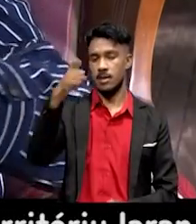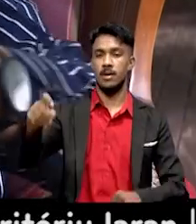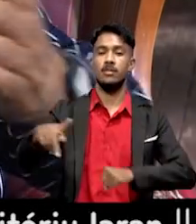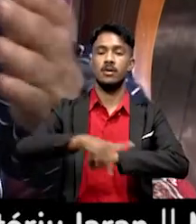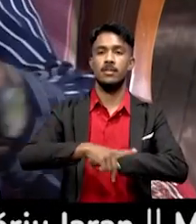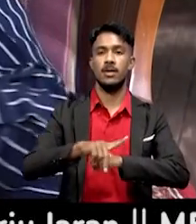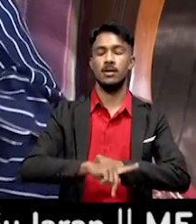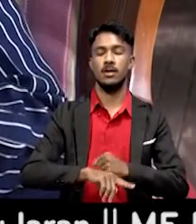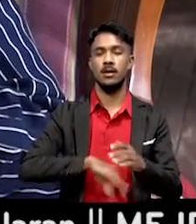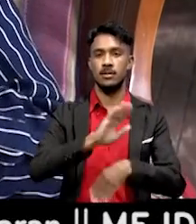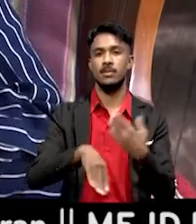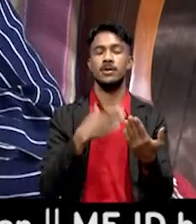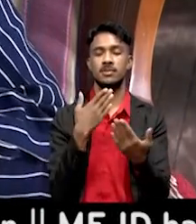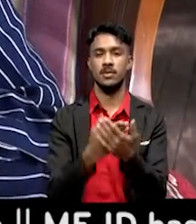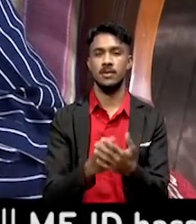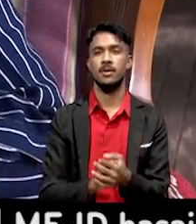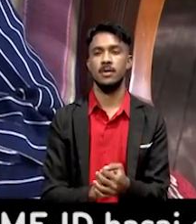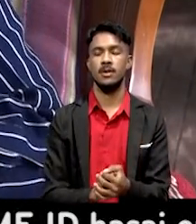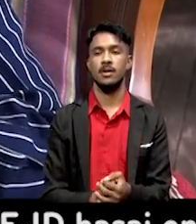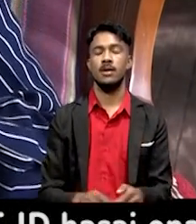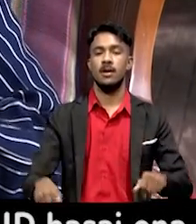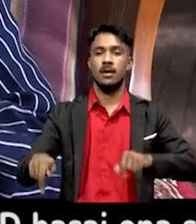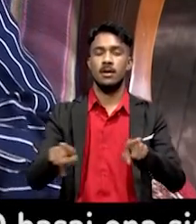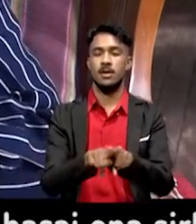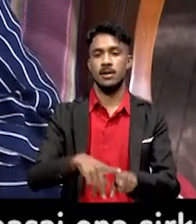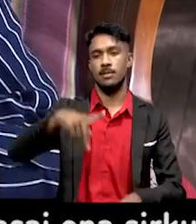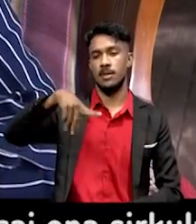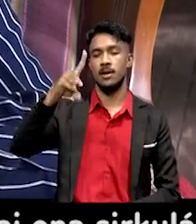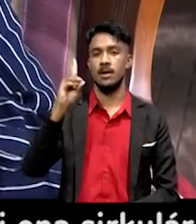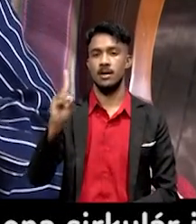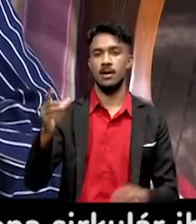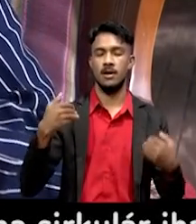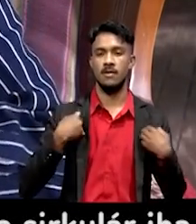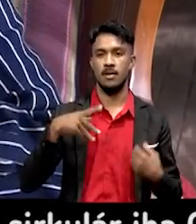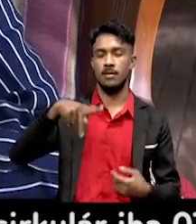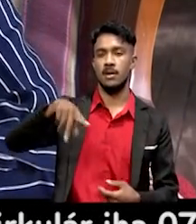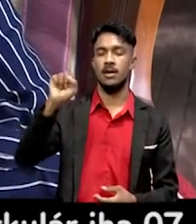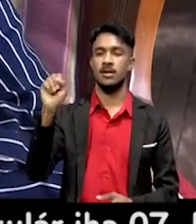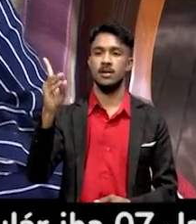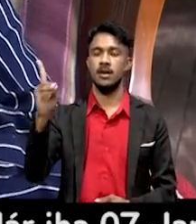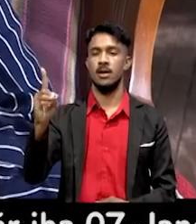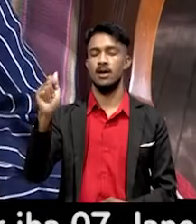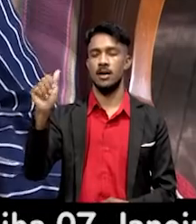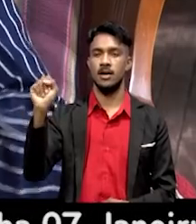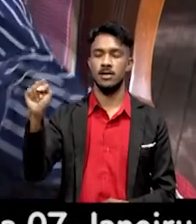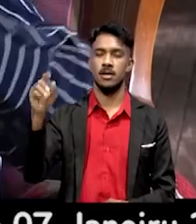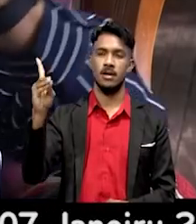multipartidarismo, PD moço, PSD moço, ASDT moço, Vila